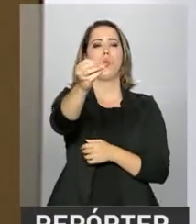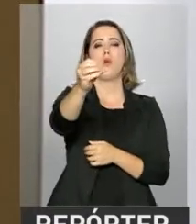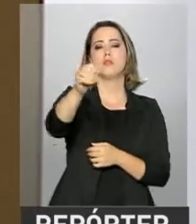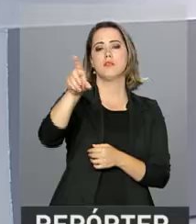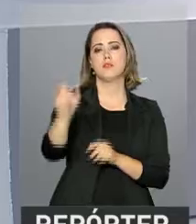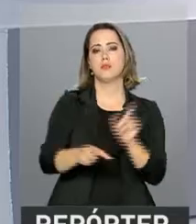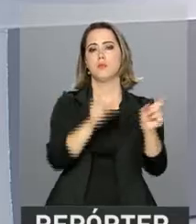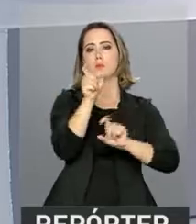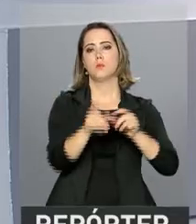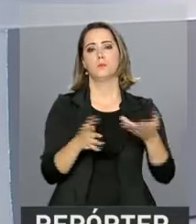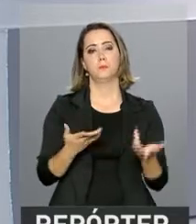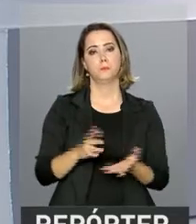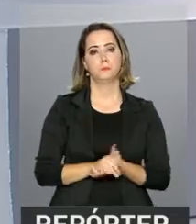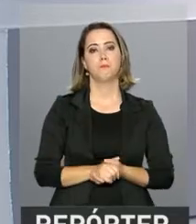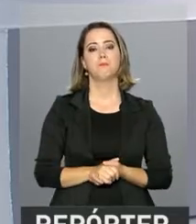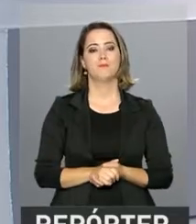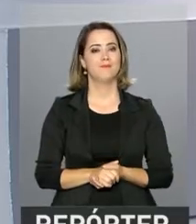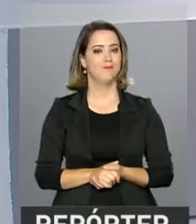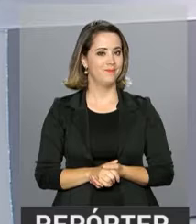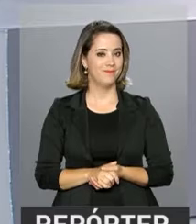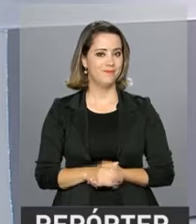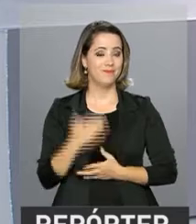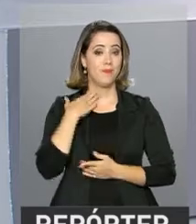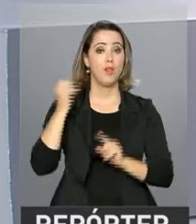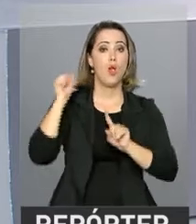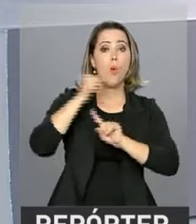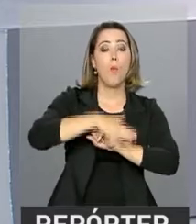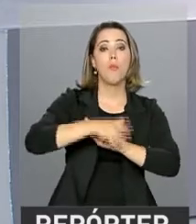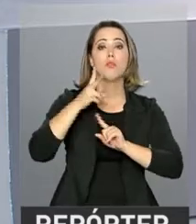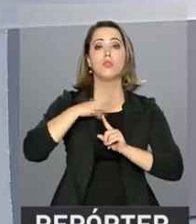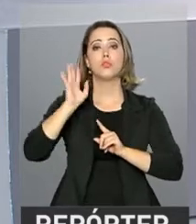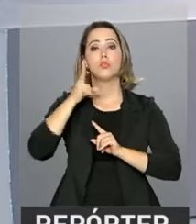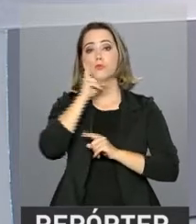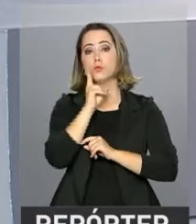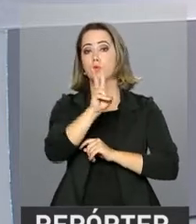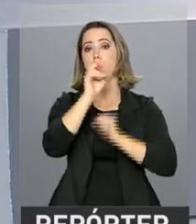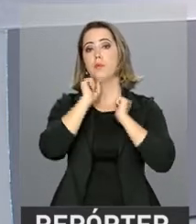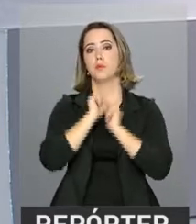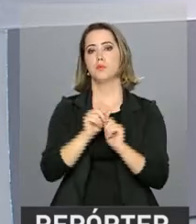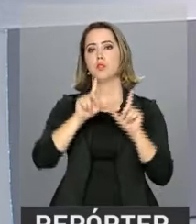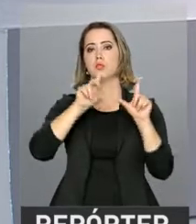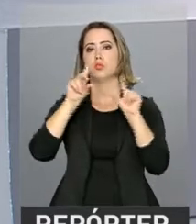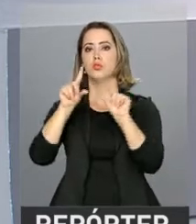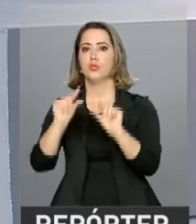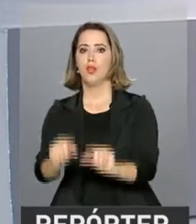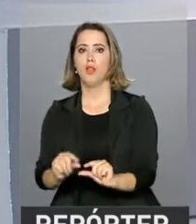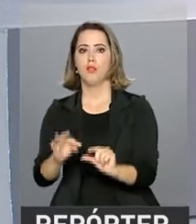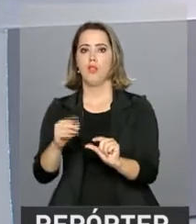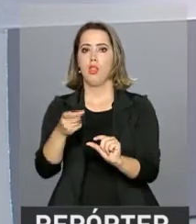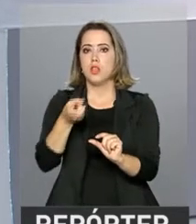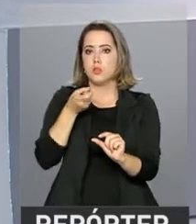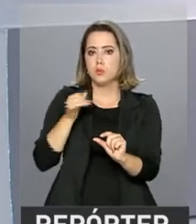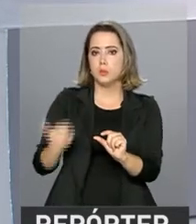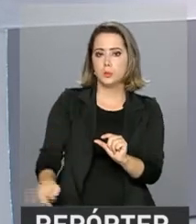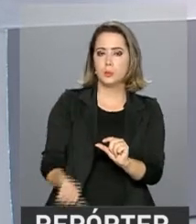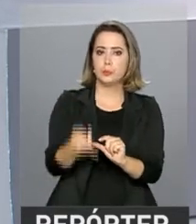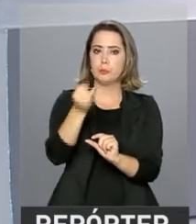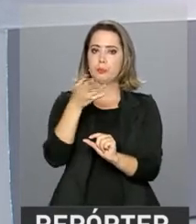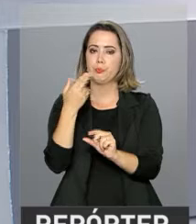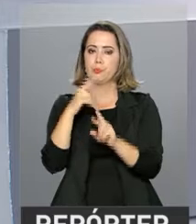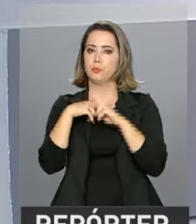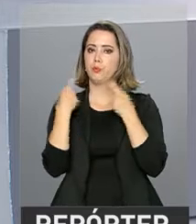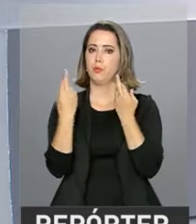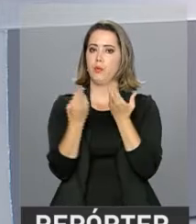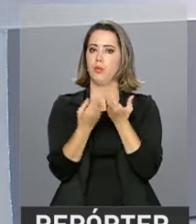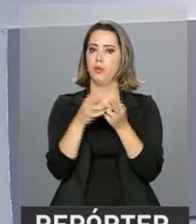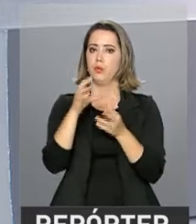uma. O Banco Central chegou a avaliar a possibilidade de uma redução maior na taxa básica de juros